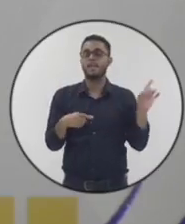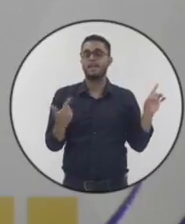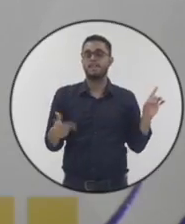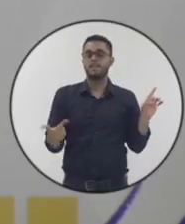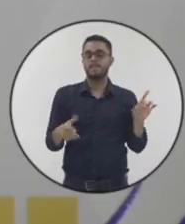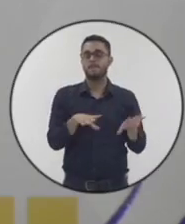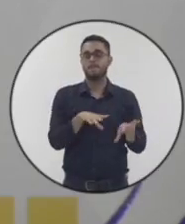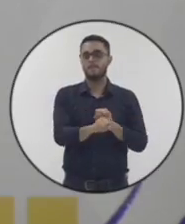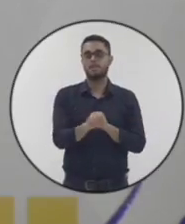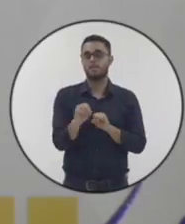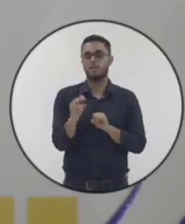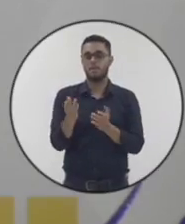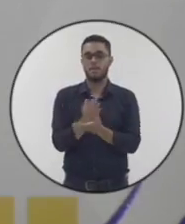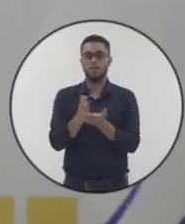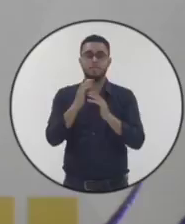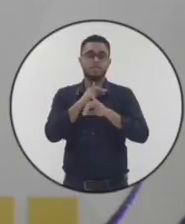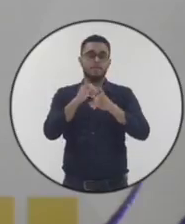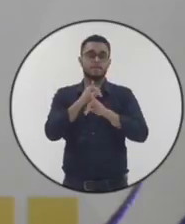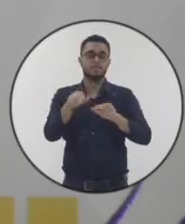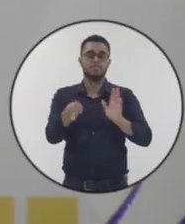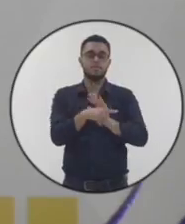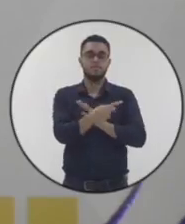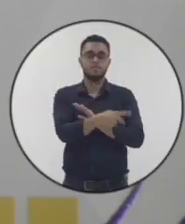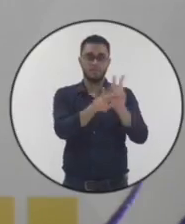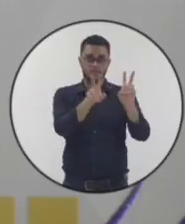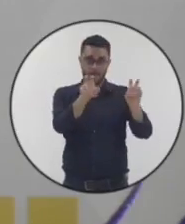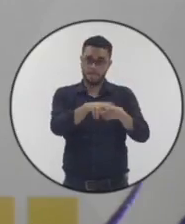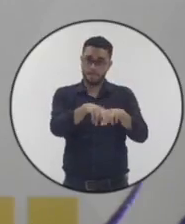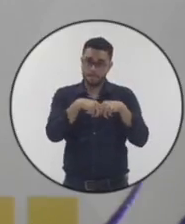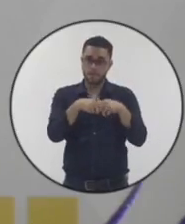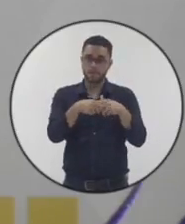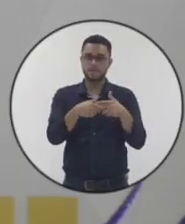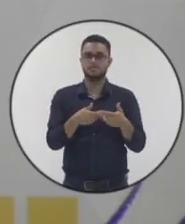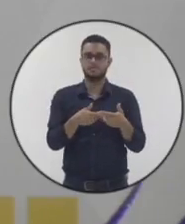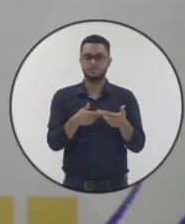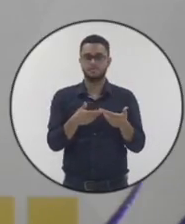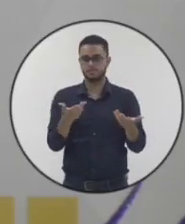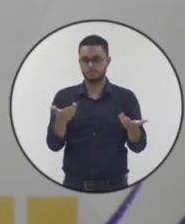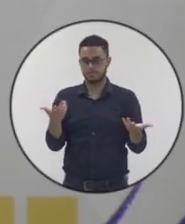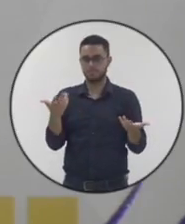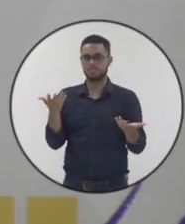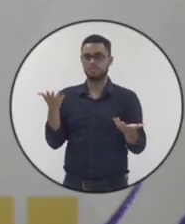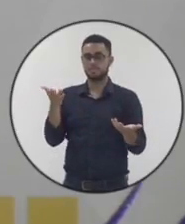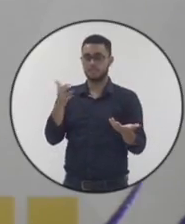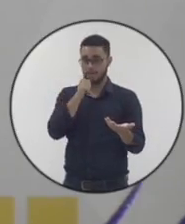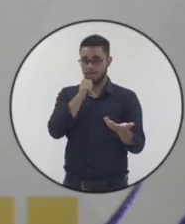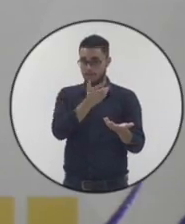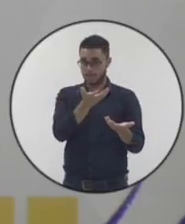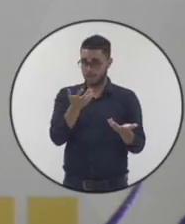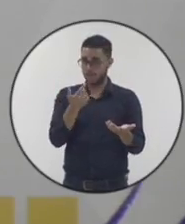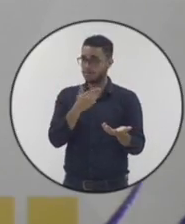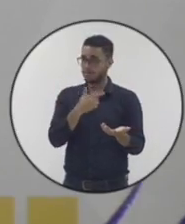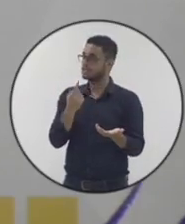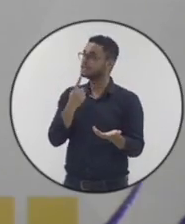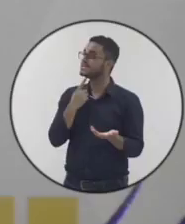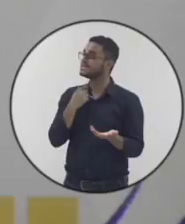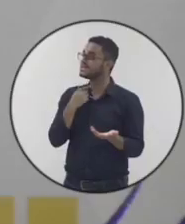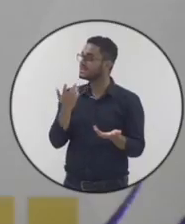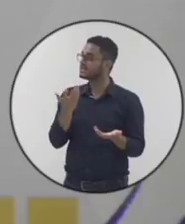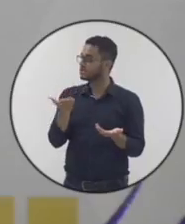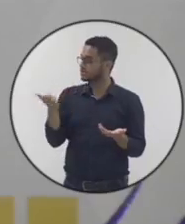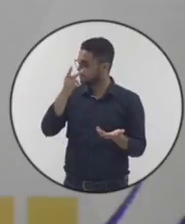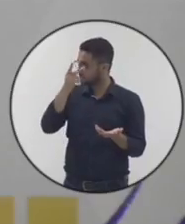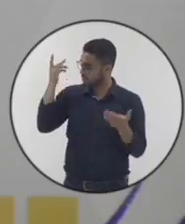ou maiores informações sobre o tema. Nesse sentido, Fernanda gostaria de que os participantes pudessem